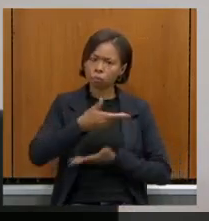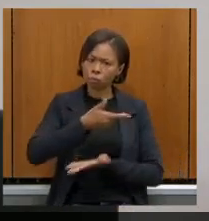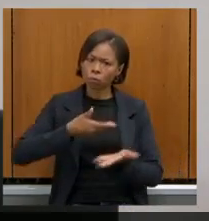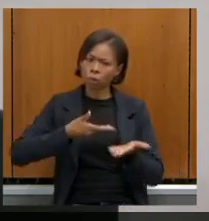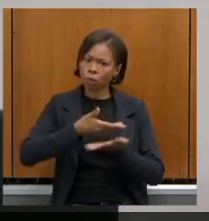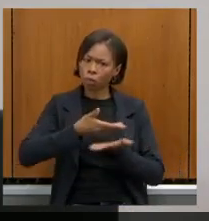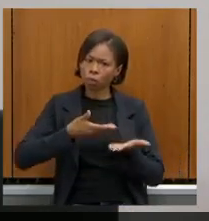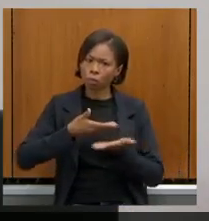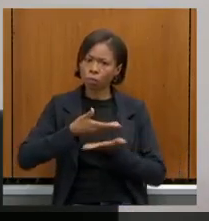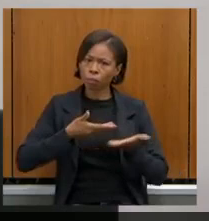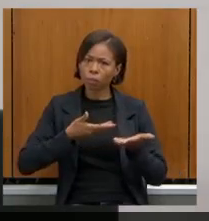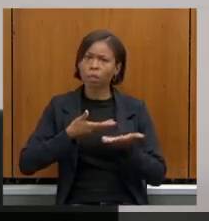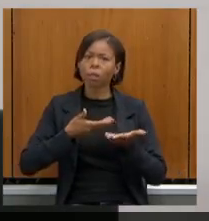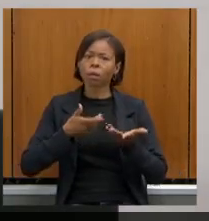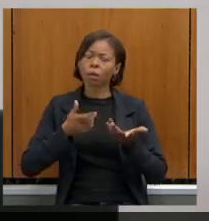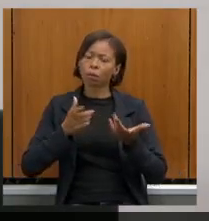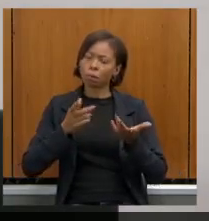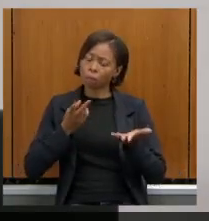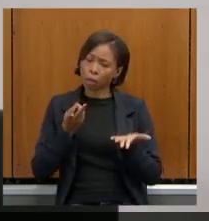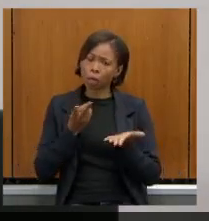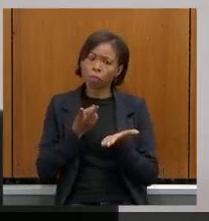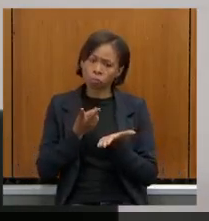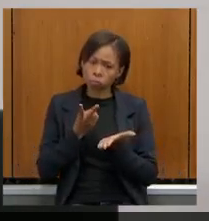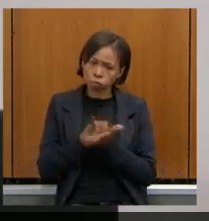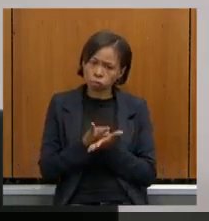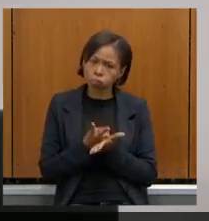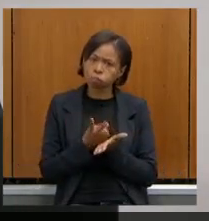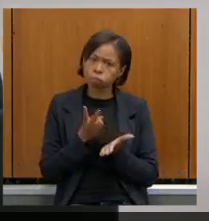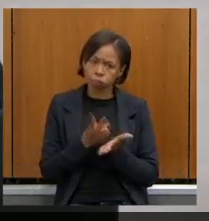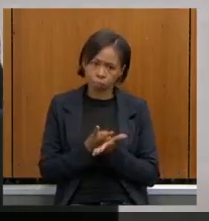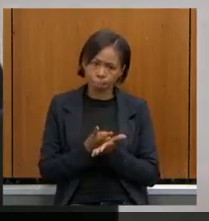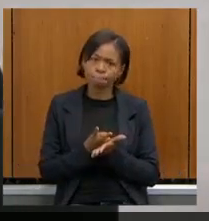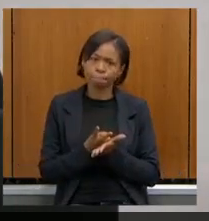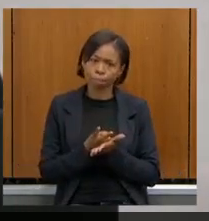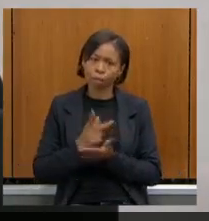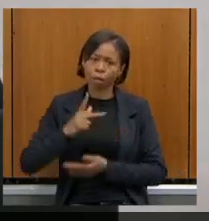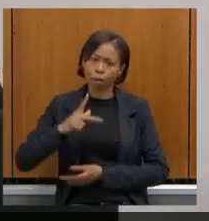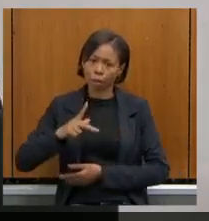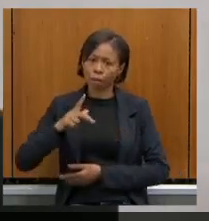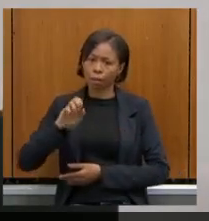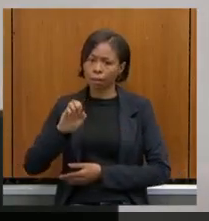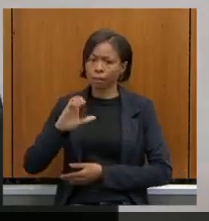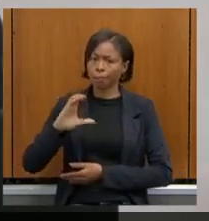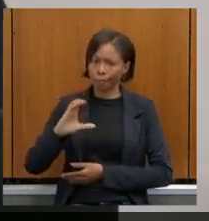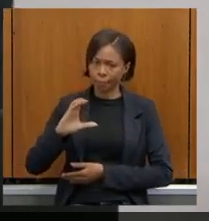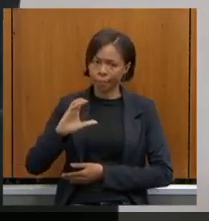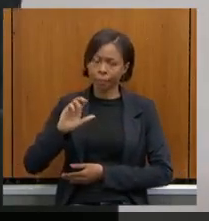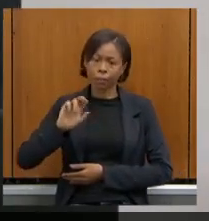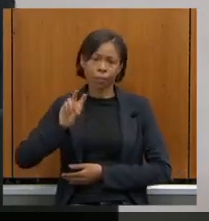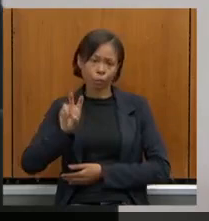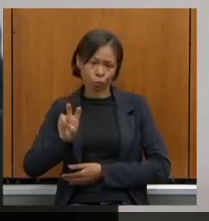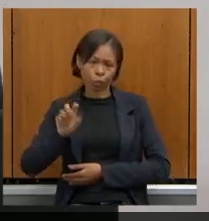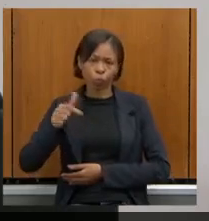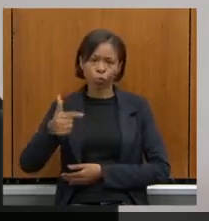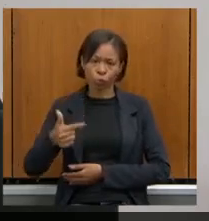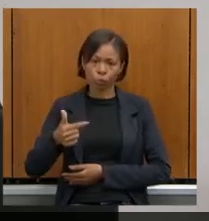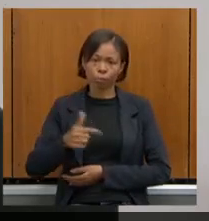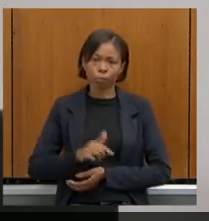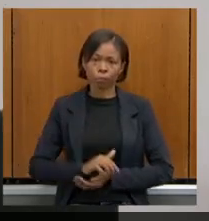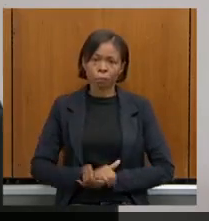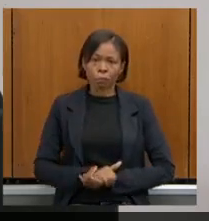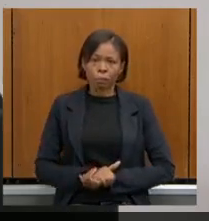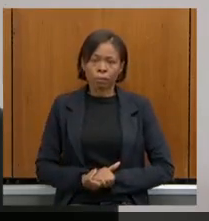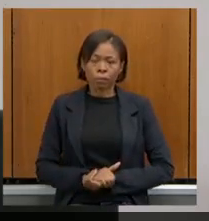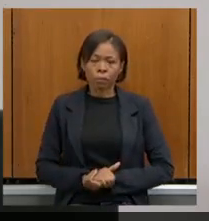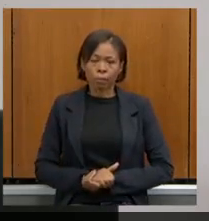mantendo aí realmente a a nossa PEC 52 passa a palavra ao secretário